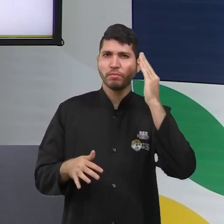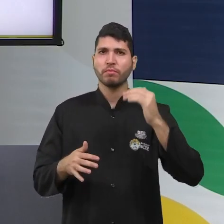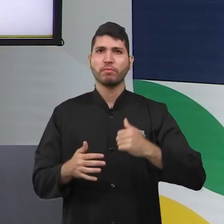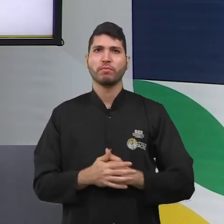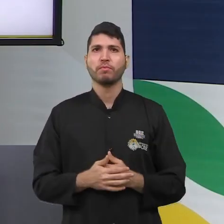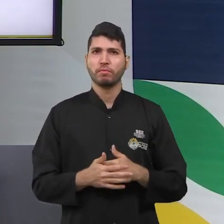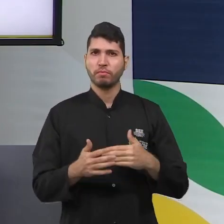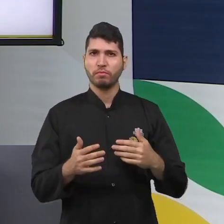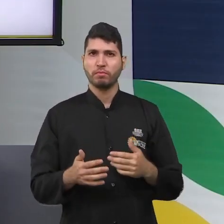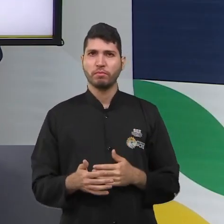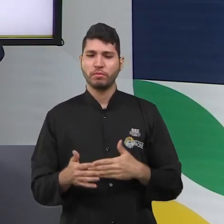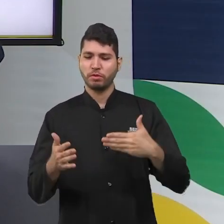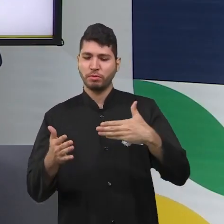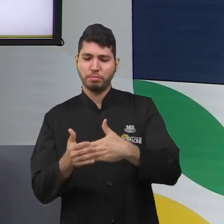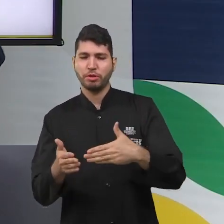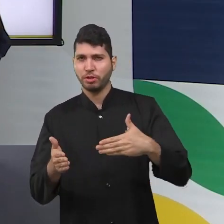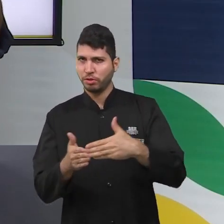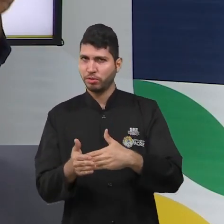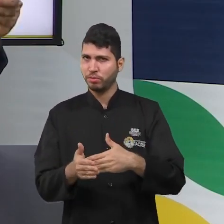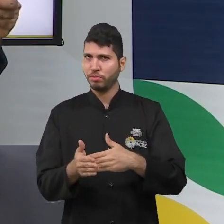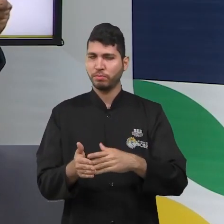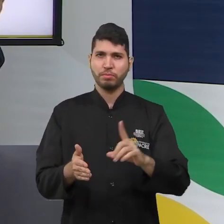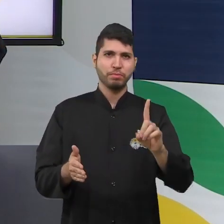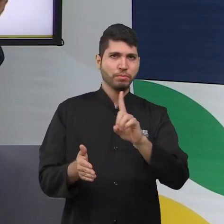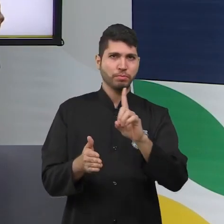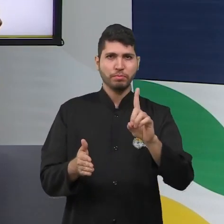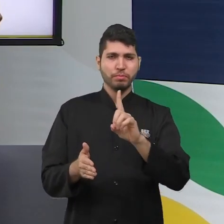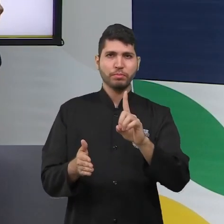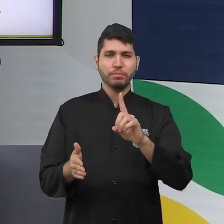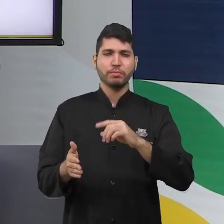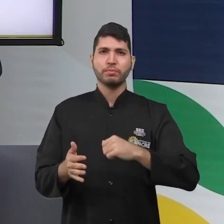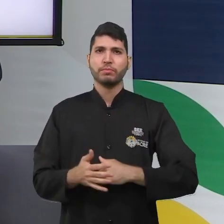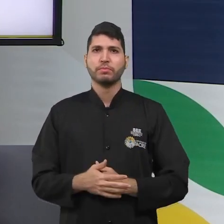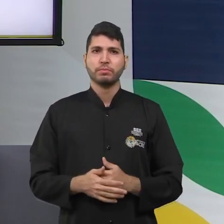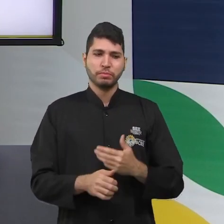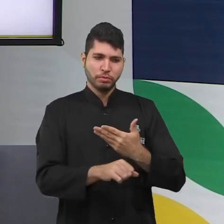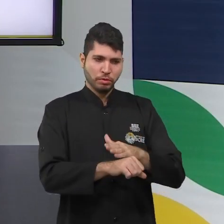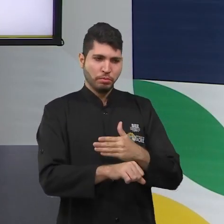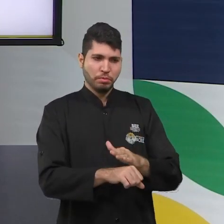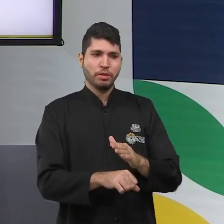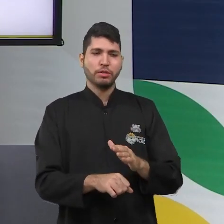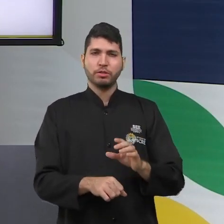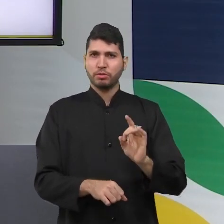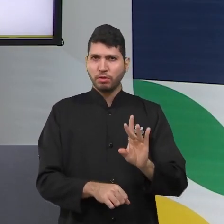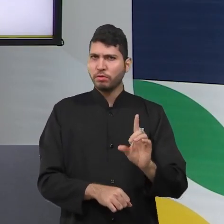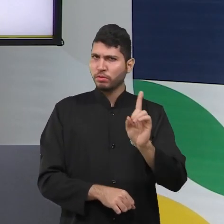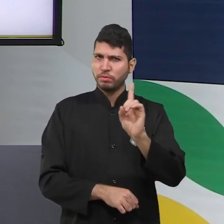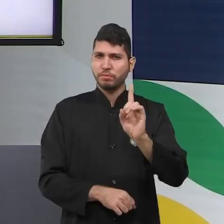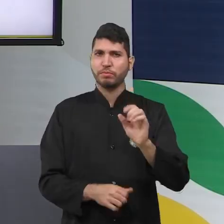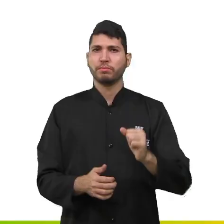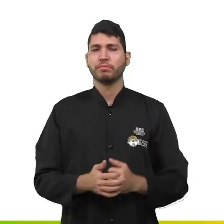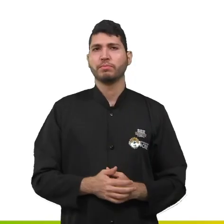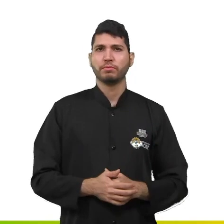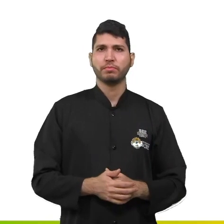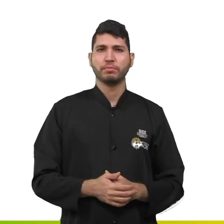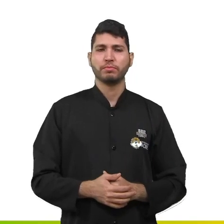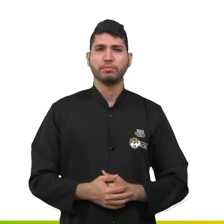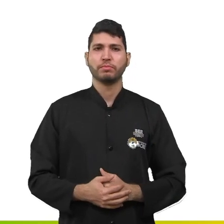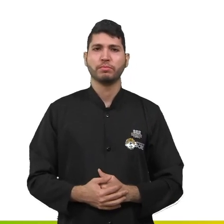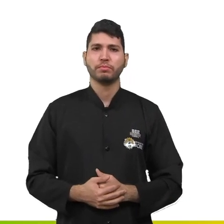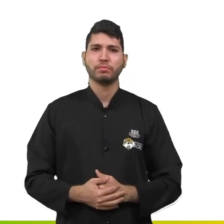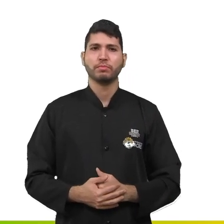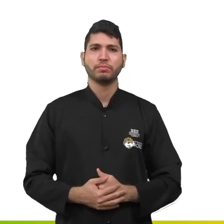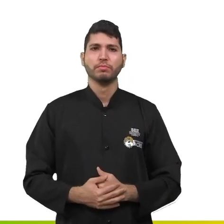se limita à prática técnica esportiva da vela, e sim vai em um contexto mais amplo, tá bom? Aqui temos a